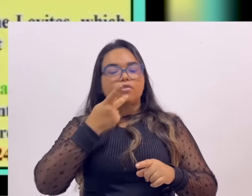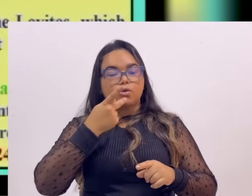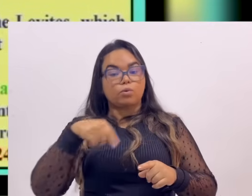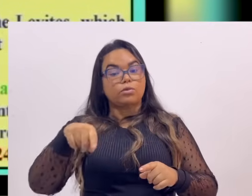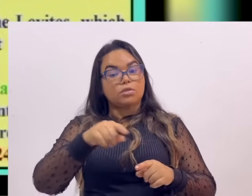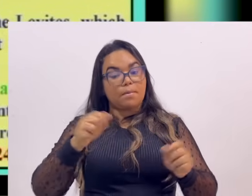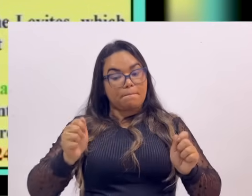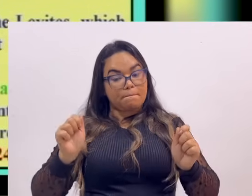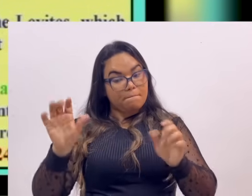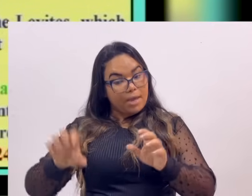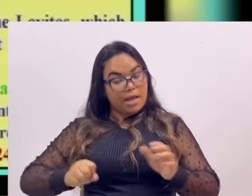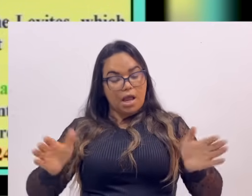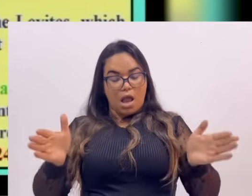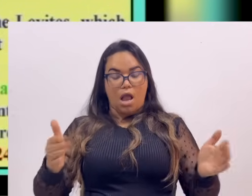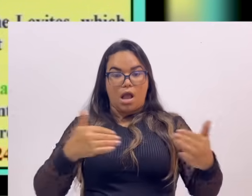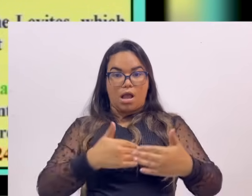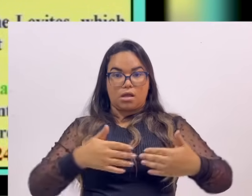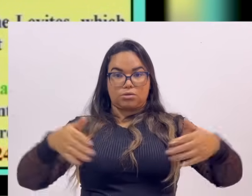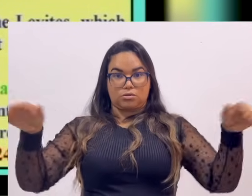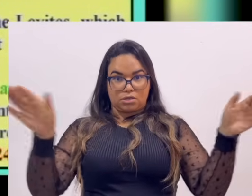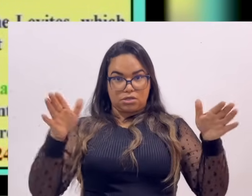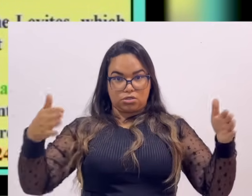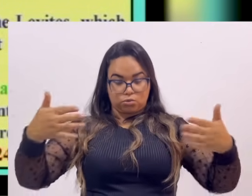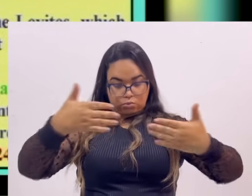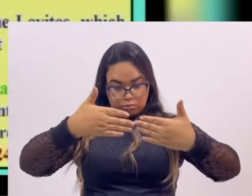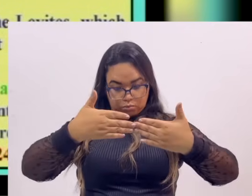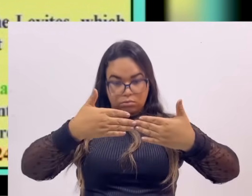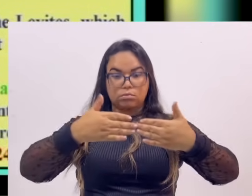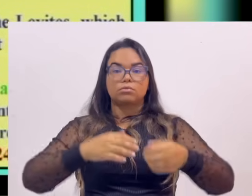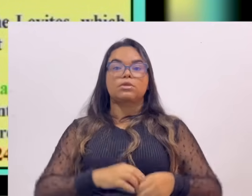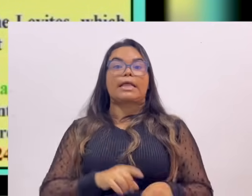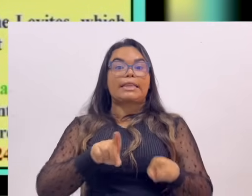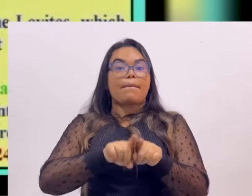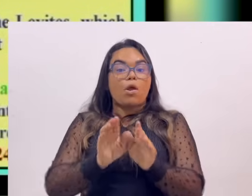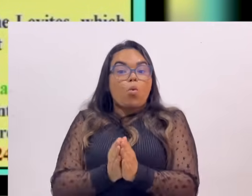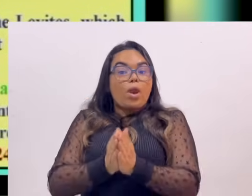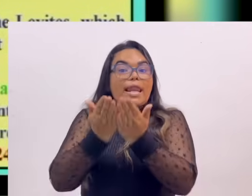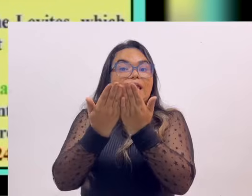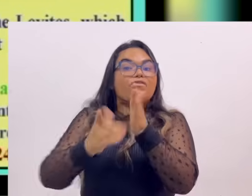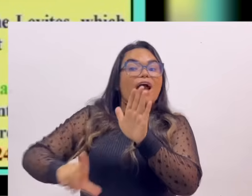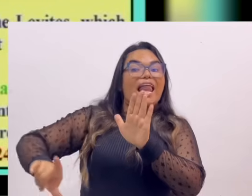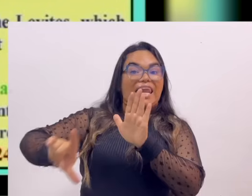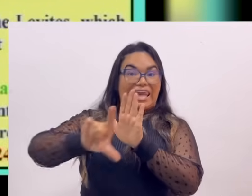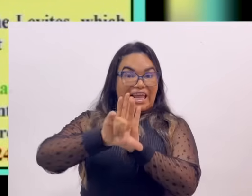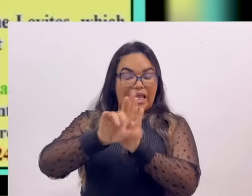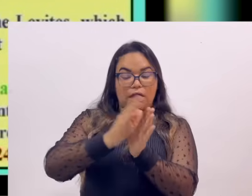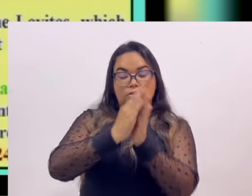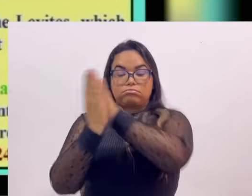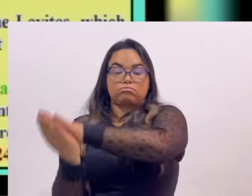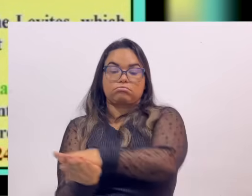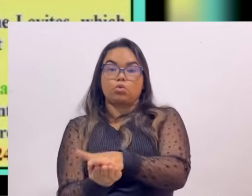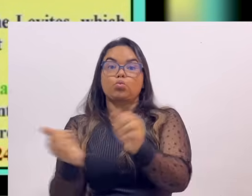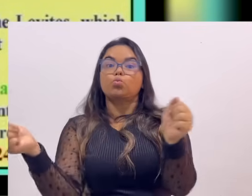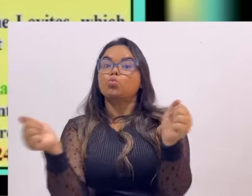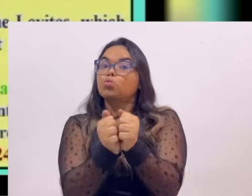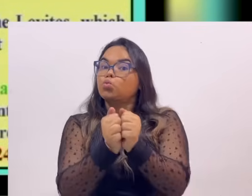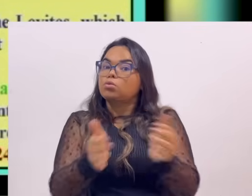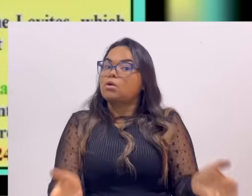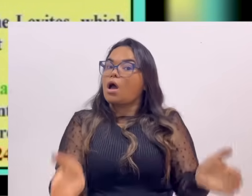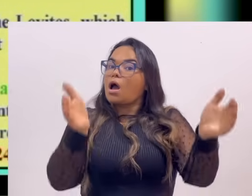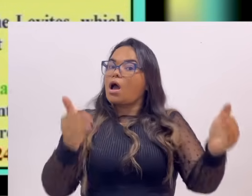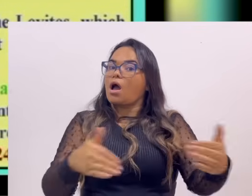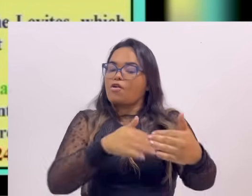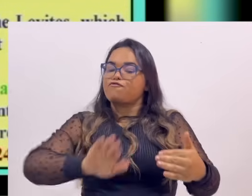dizendo, tomai este livro da lei. Que livro? O livro da lei. E ponde ao lado da arca da